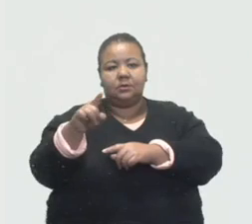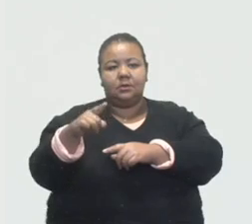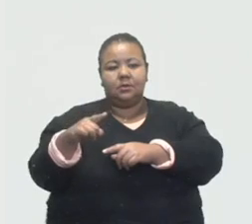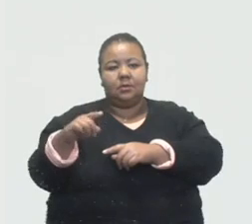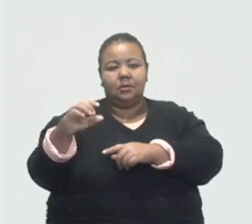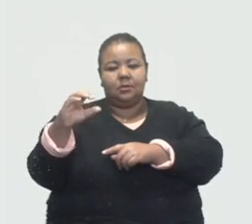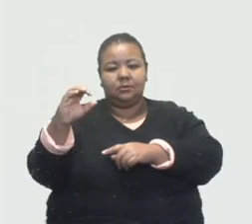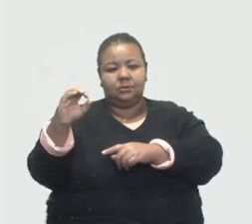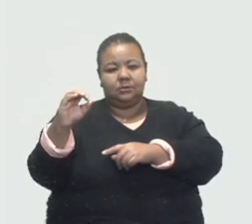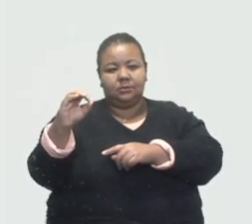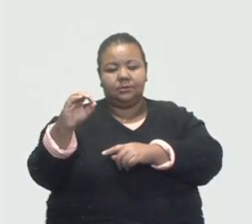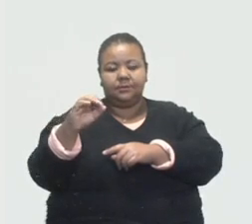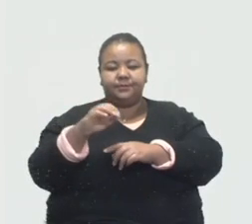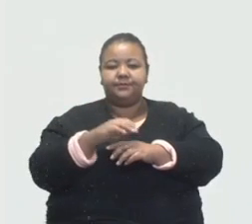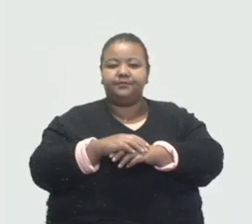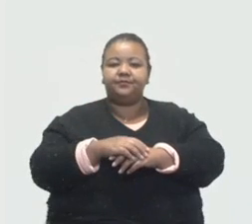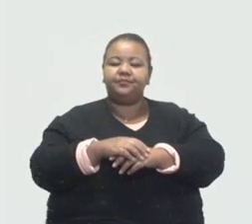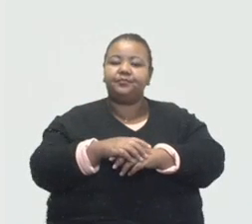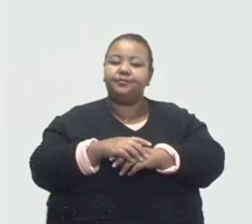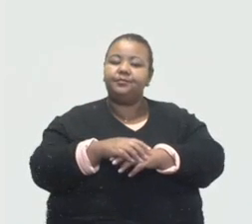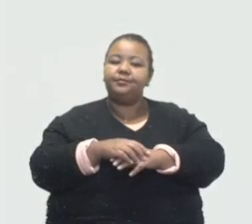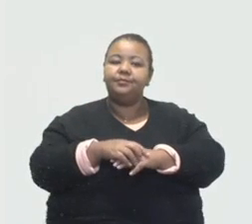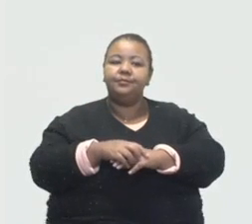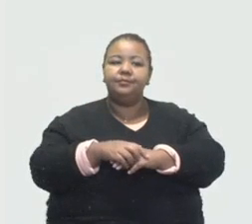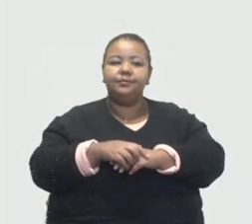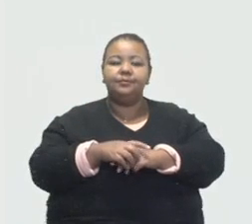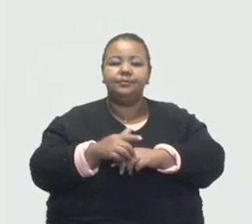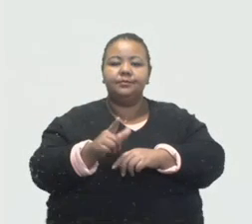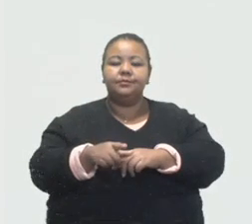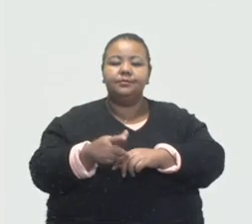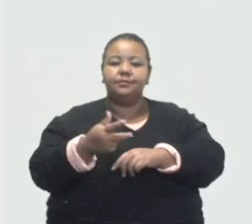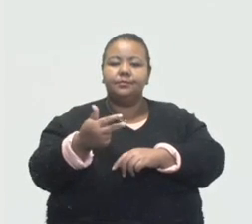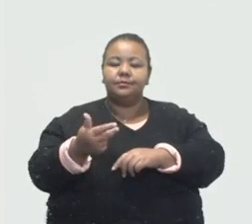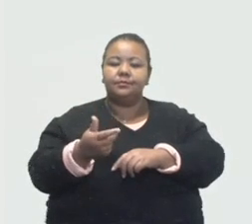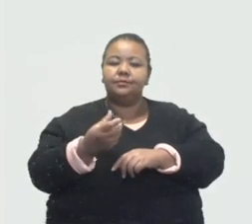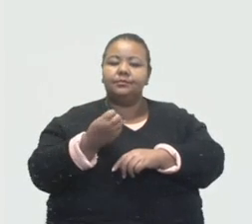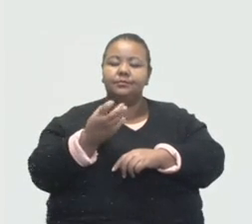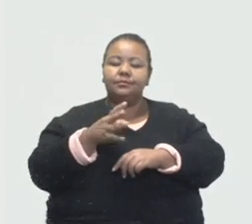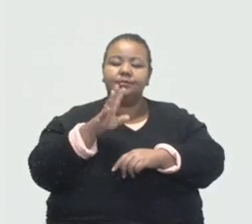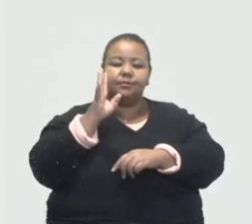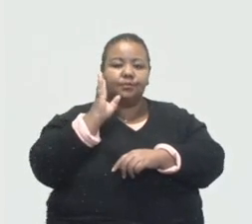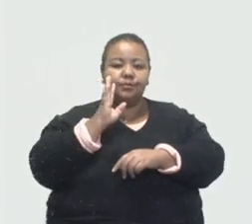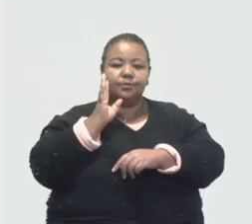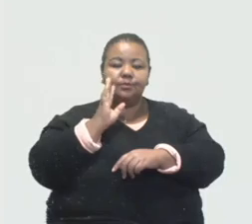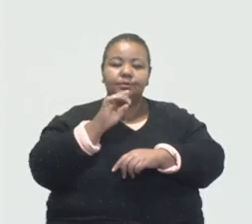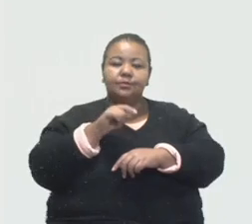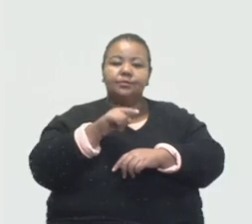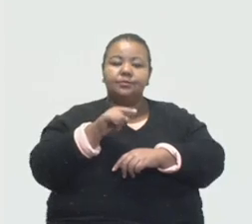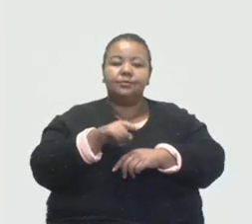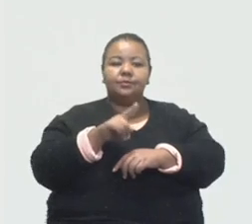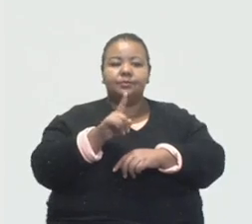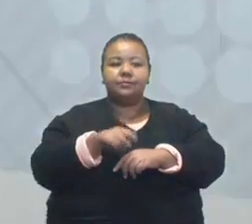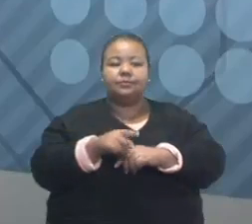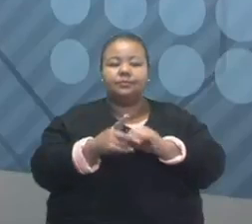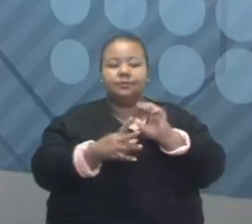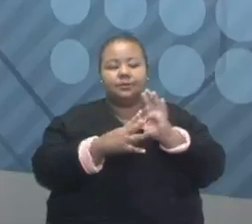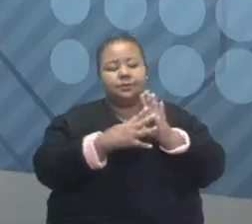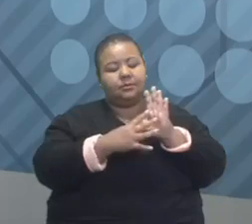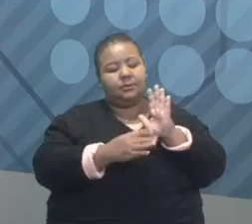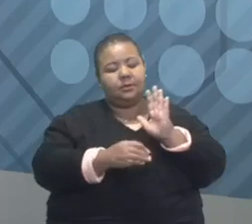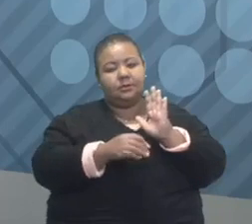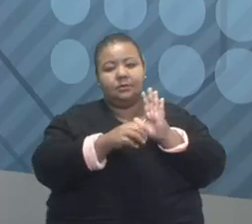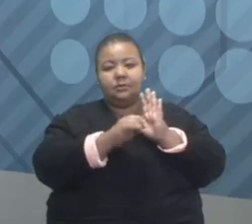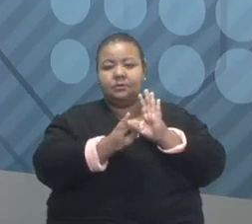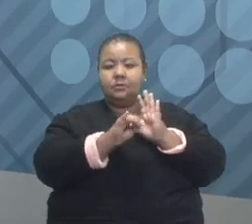nulo. Essa é uma condição. Uma coisa interessante que a gente pode trabalhar, essa é a imagem é dada